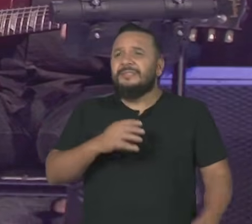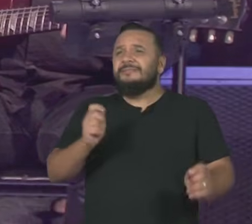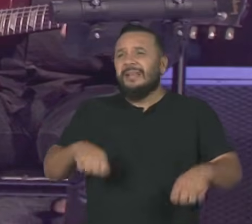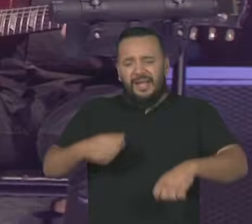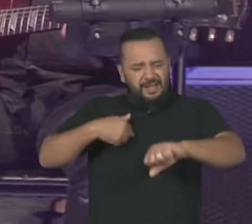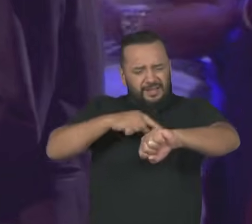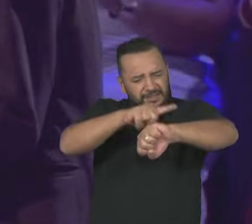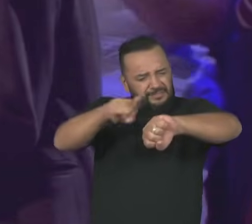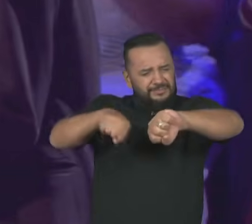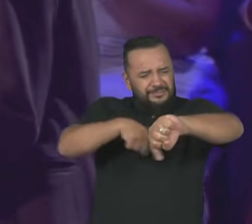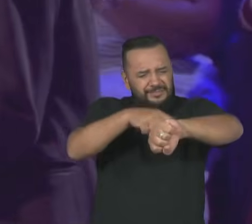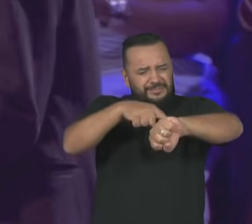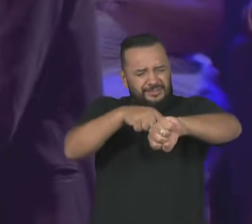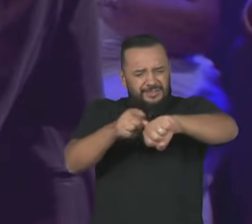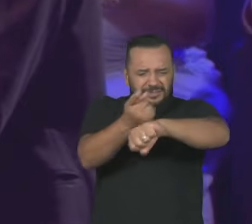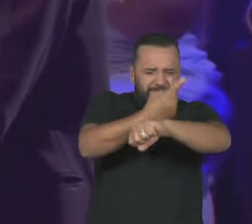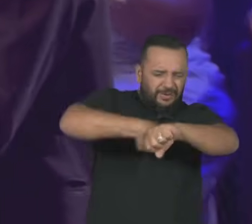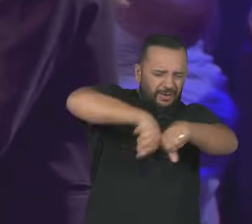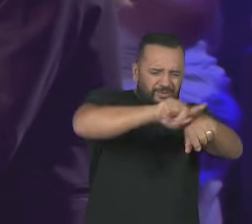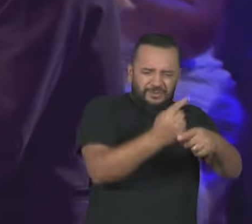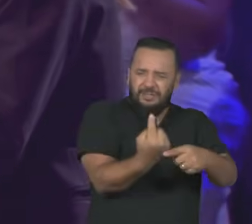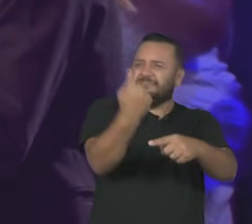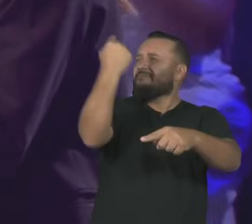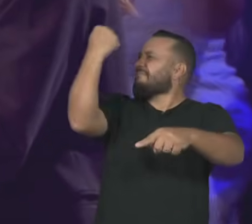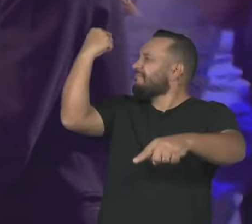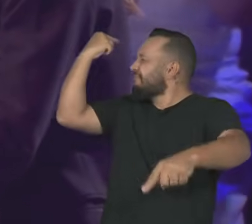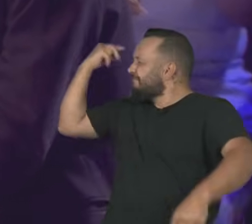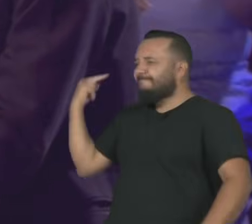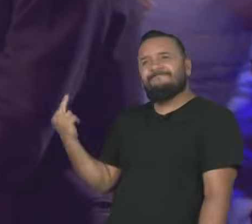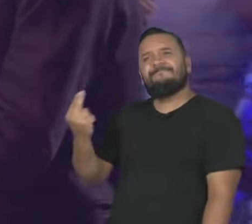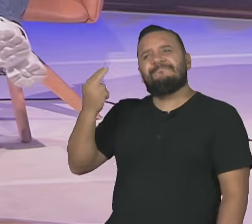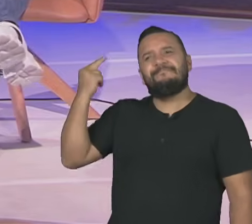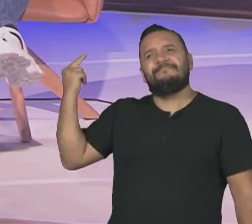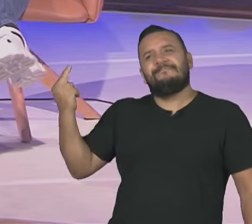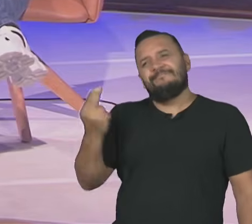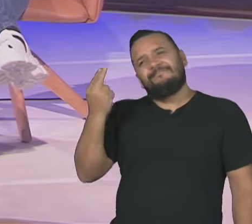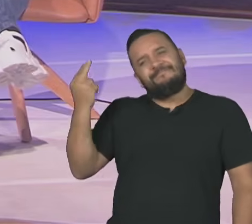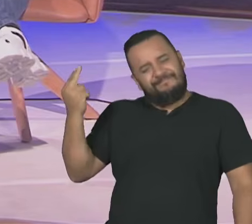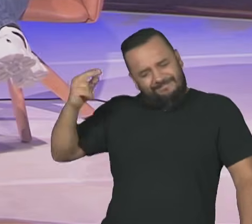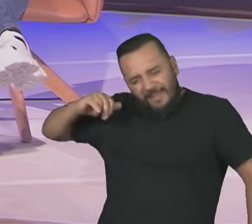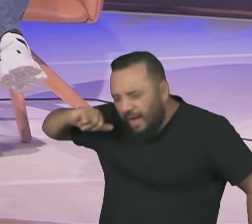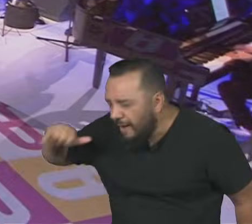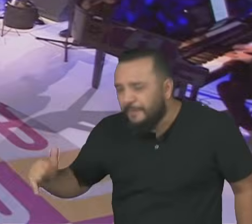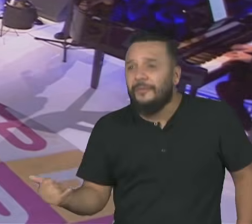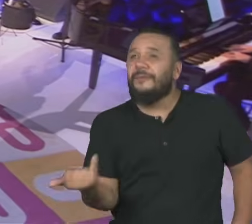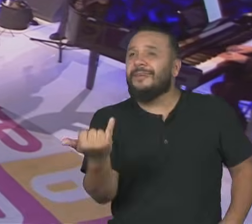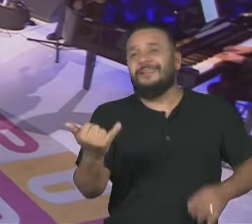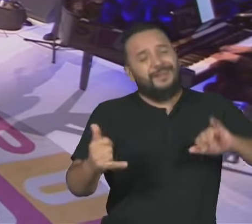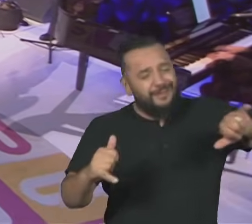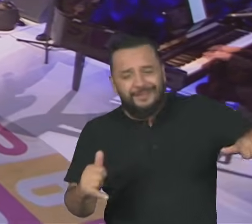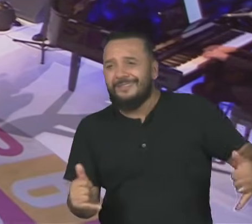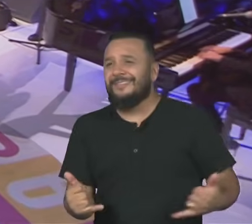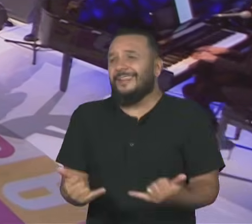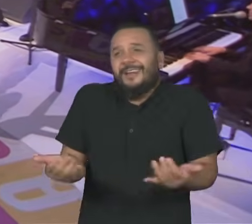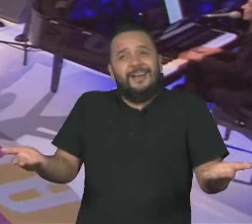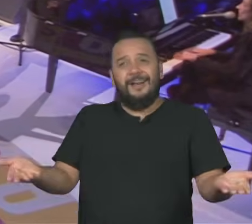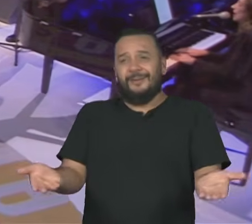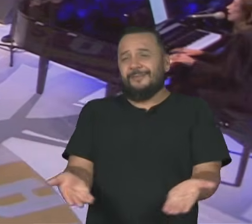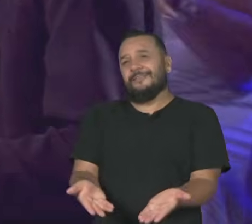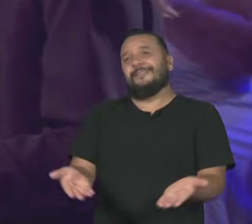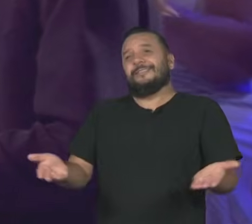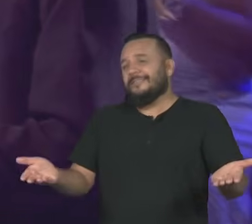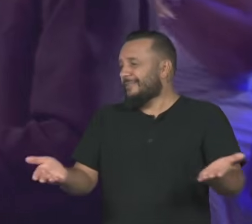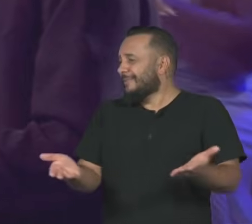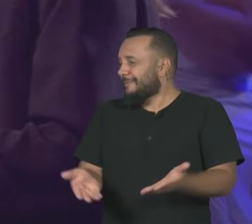sentir que não há tempo que volte, amor. Vamos viver tudo que há pra